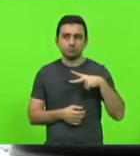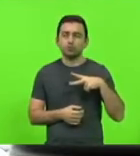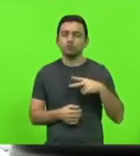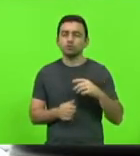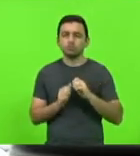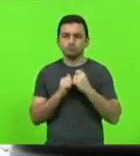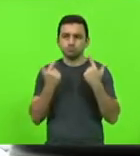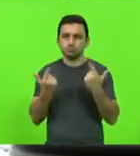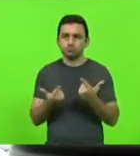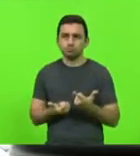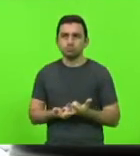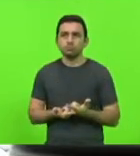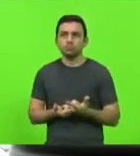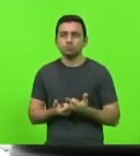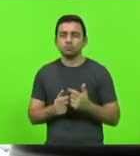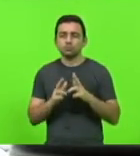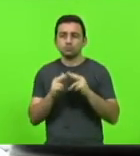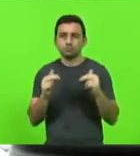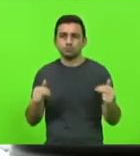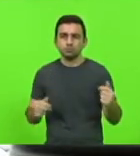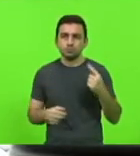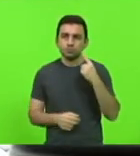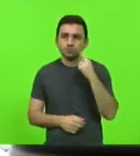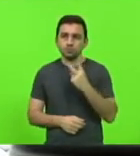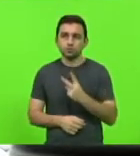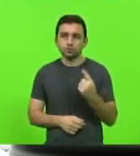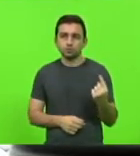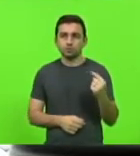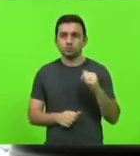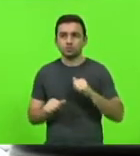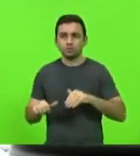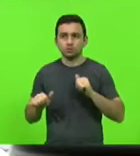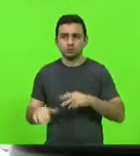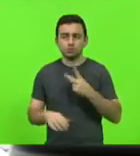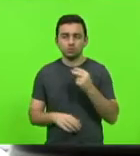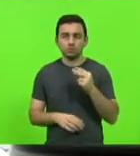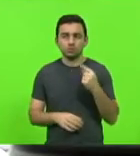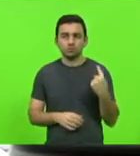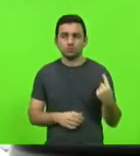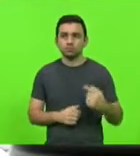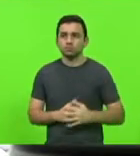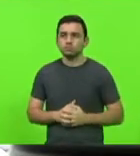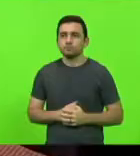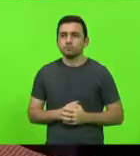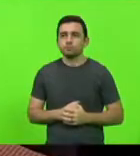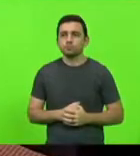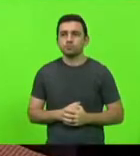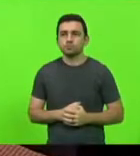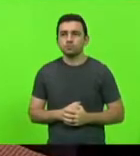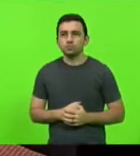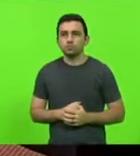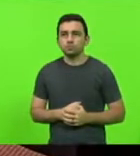Verde, Florianópolis, 21 de setembro de 2021.